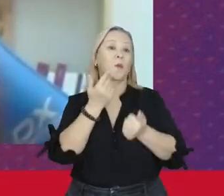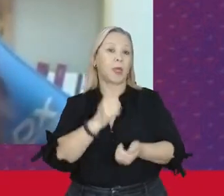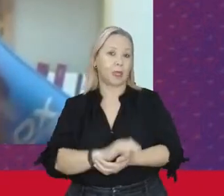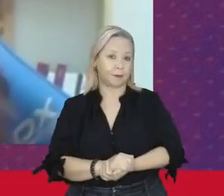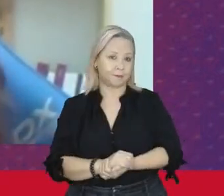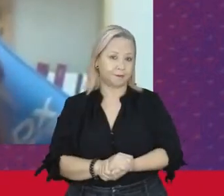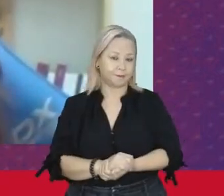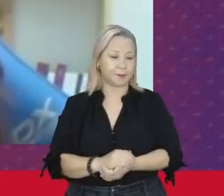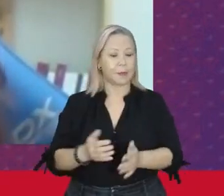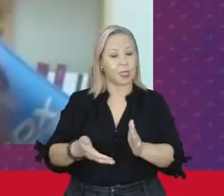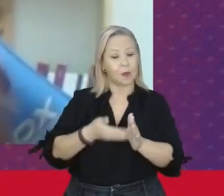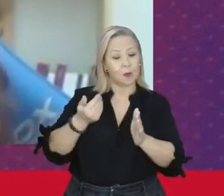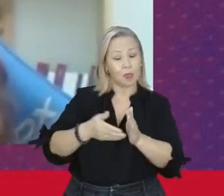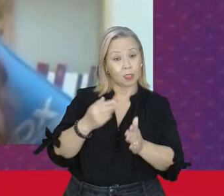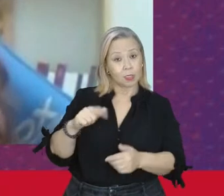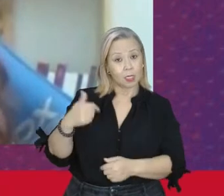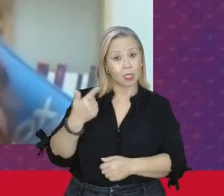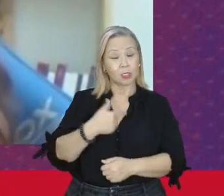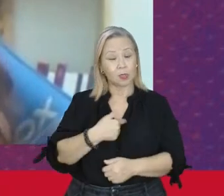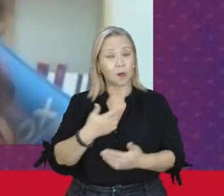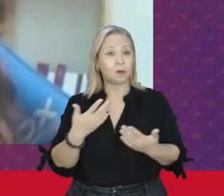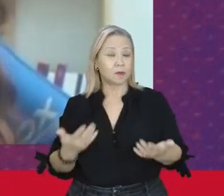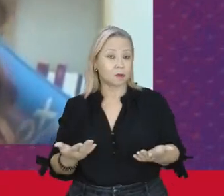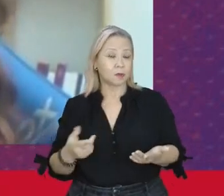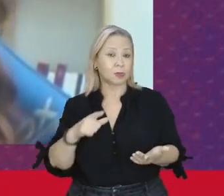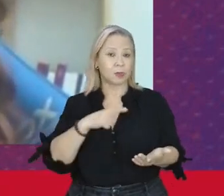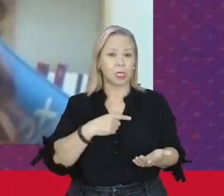quando a gente tem uma alimentação